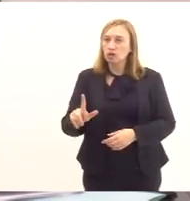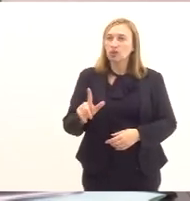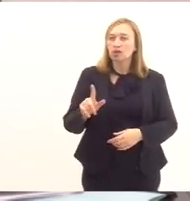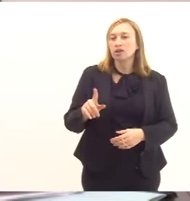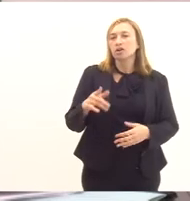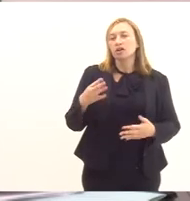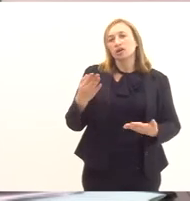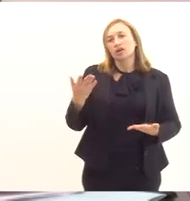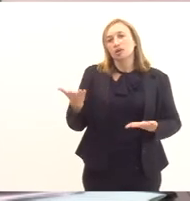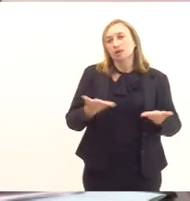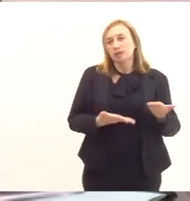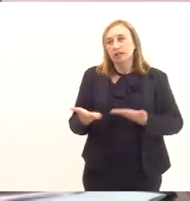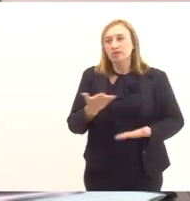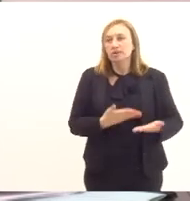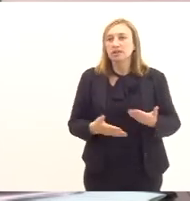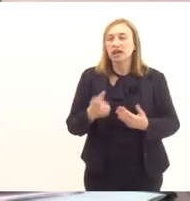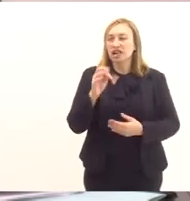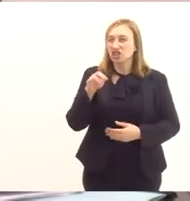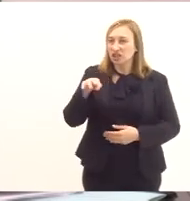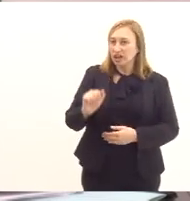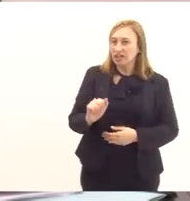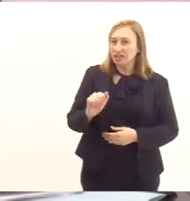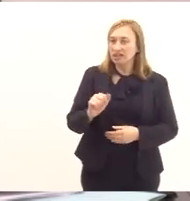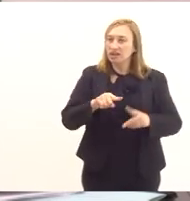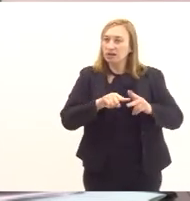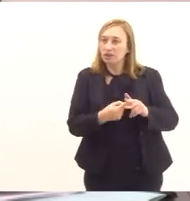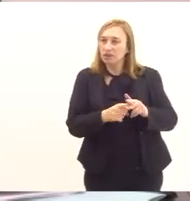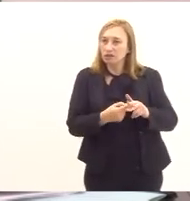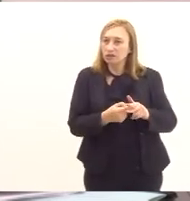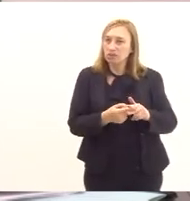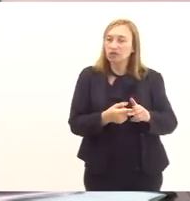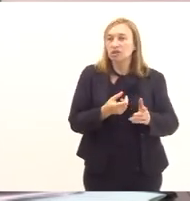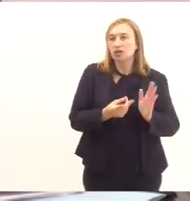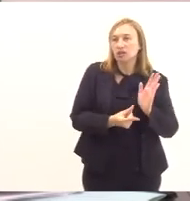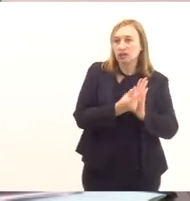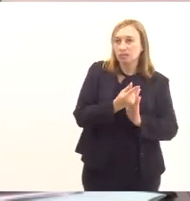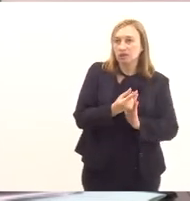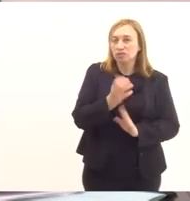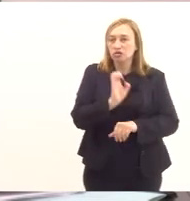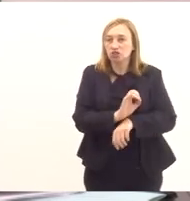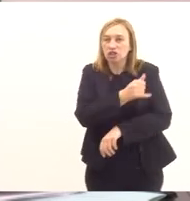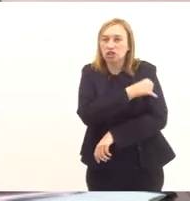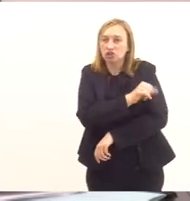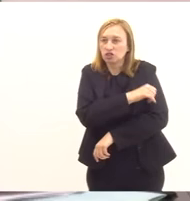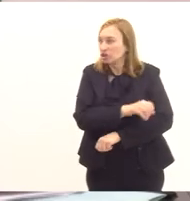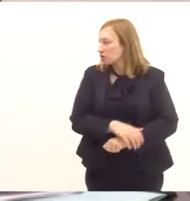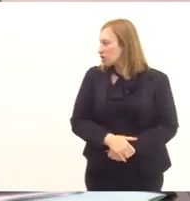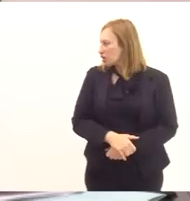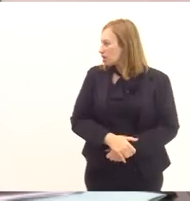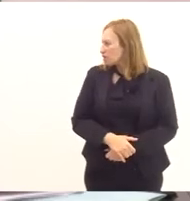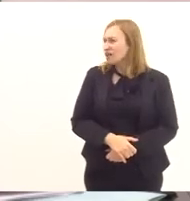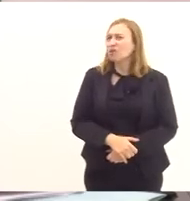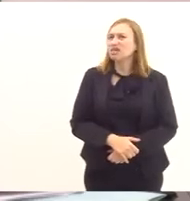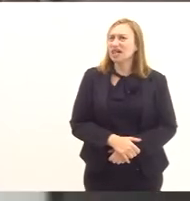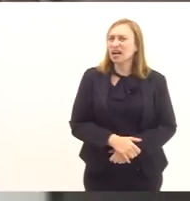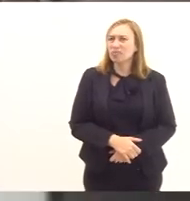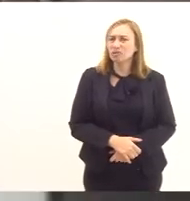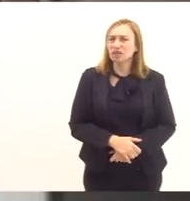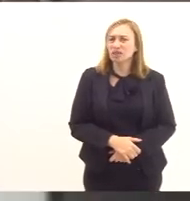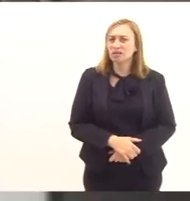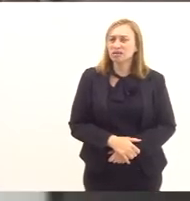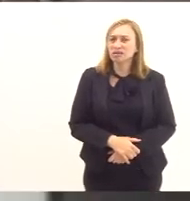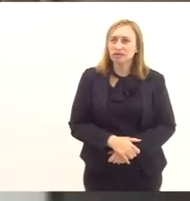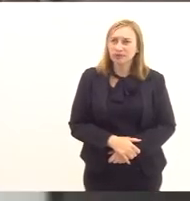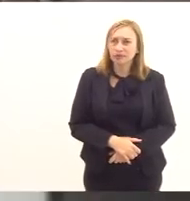da Generosa como agência regulatória dos serviços de saneamento do Estado do Rio de Janeiro legado Presidente eu